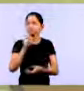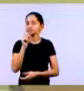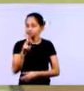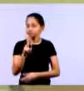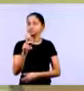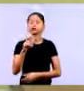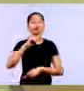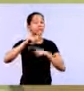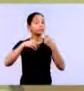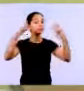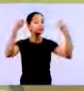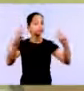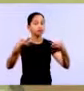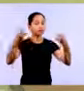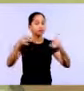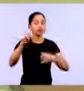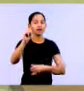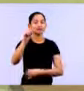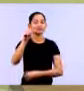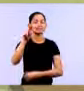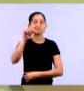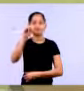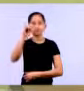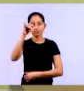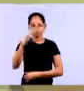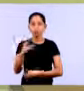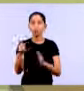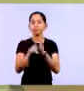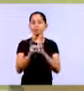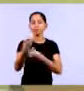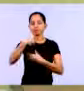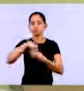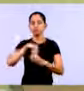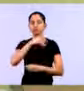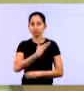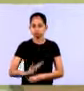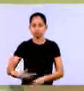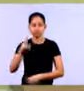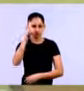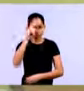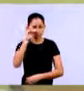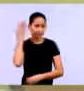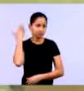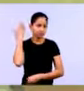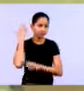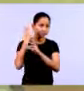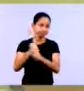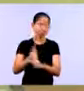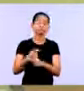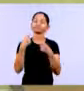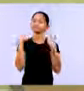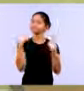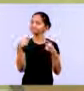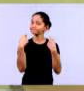das sanções, as sanções pessoais. Inclusive comentamos na outra aula que deve ser de